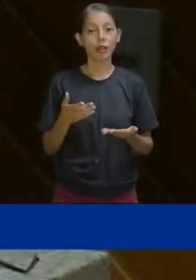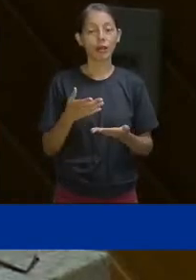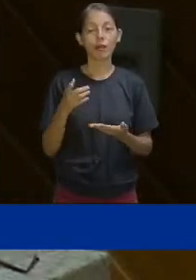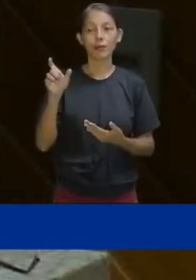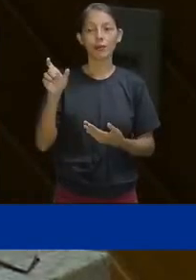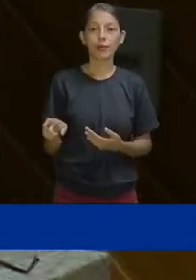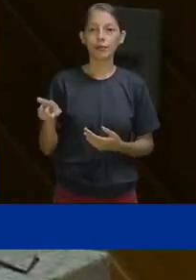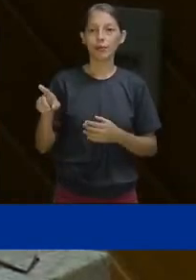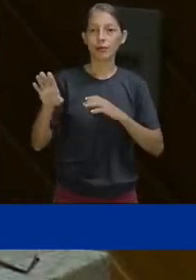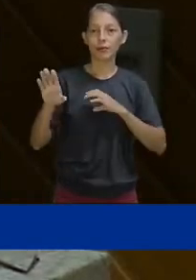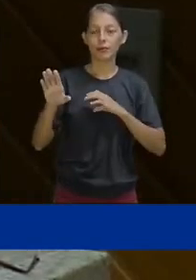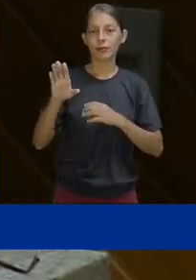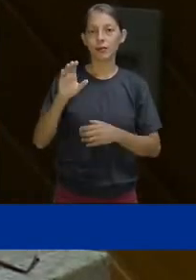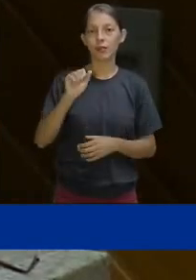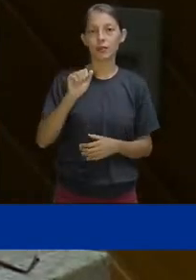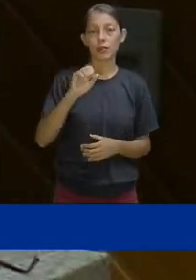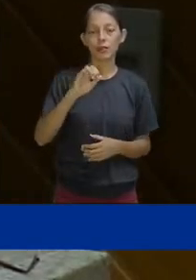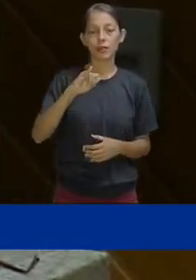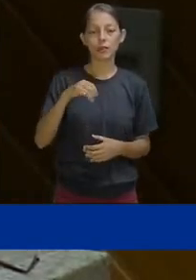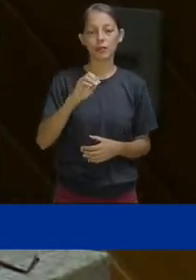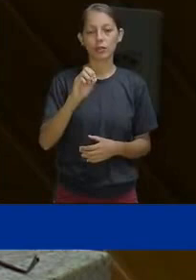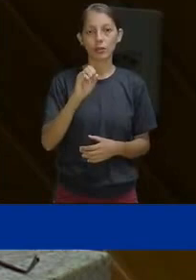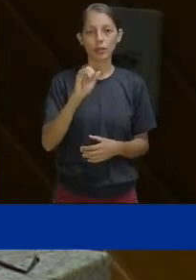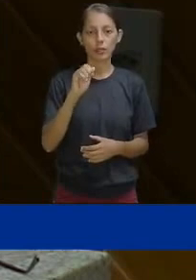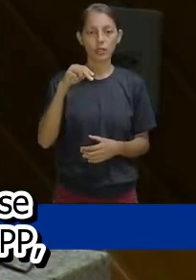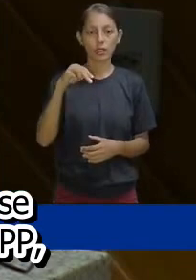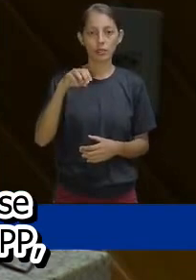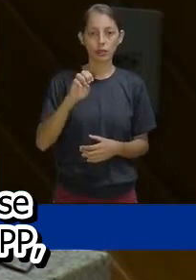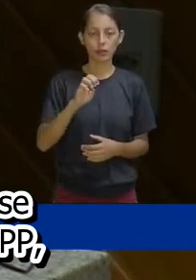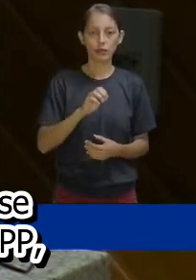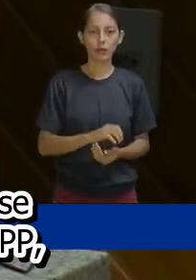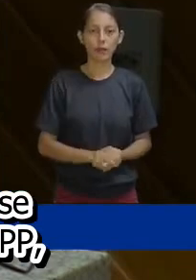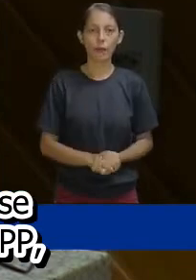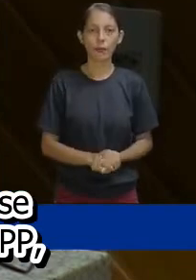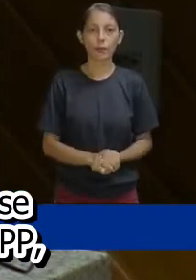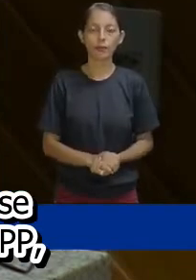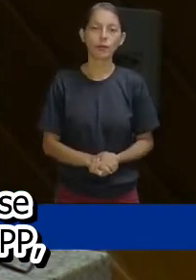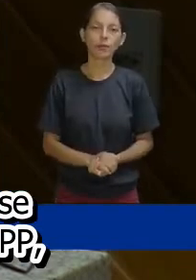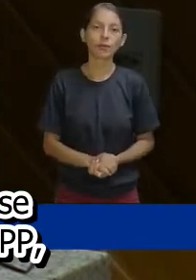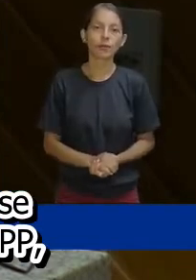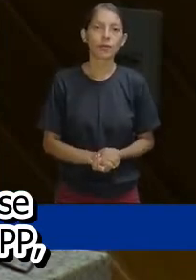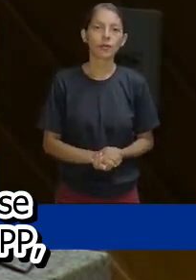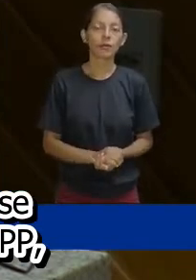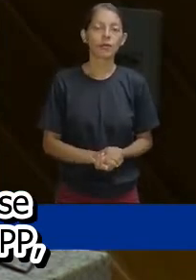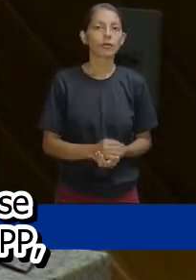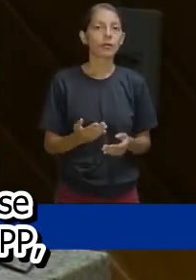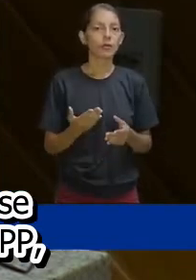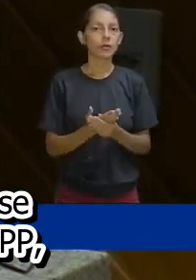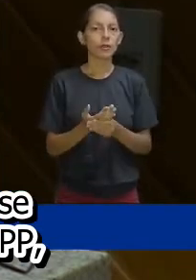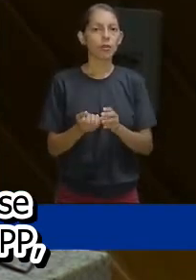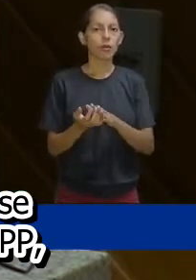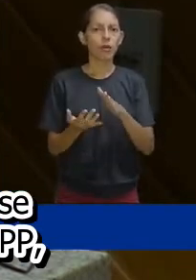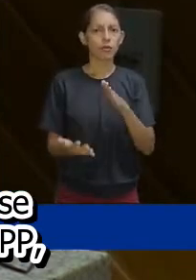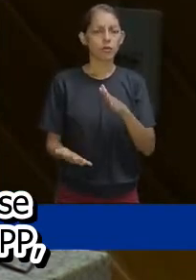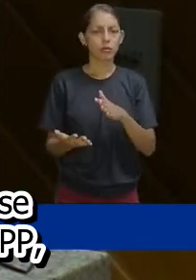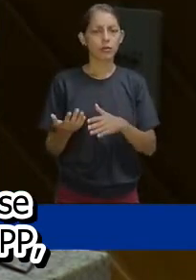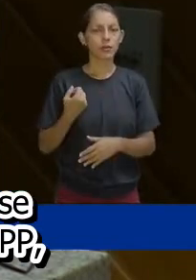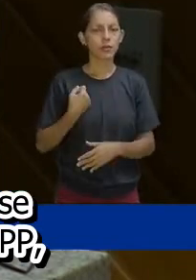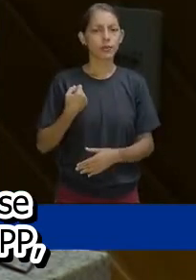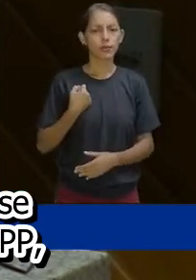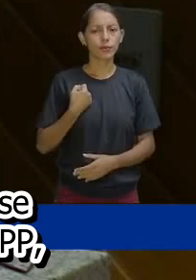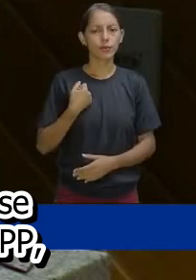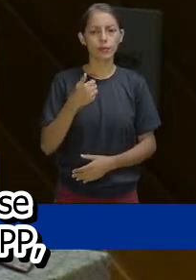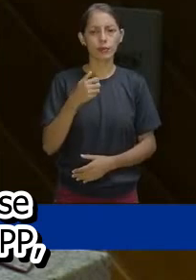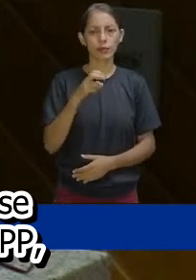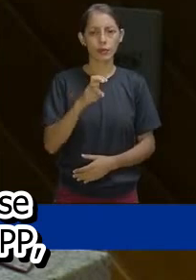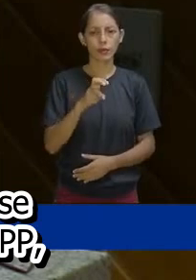Josiane Gomes Oliveira, no bojo dos autos do número 1555 de 2022,